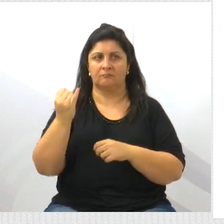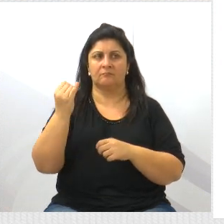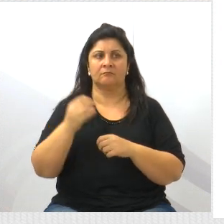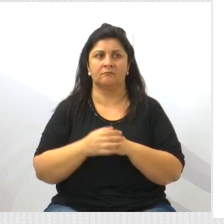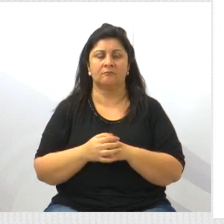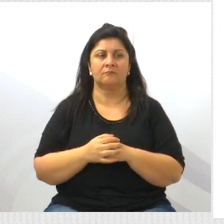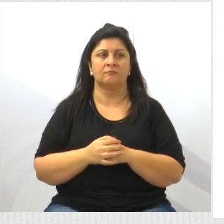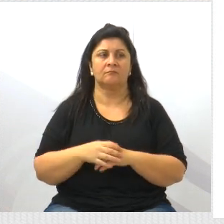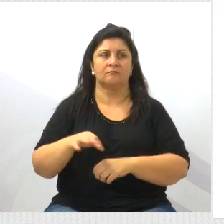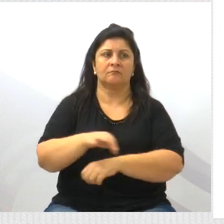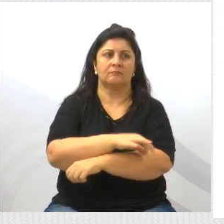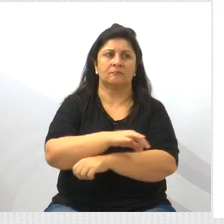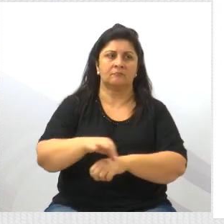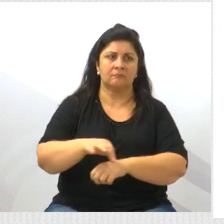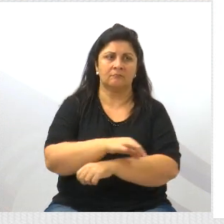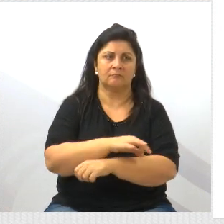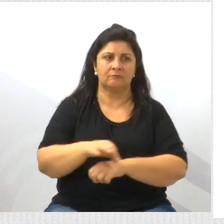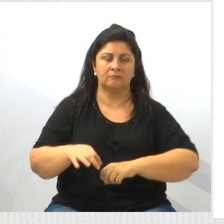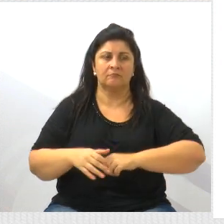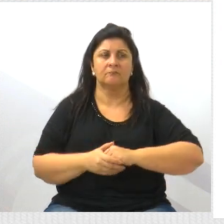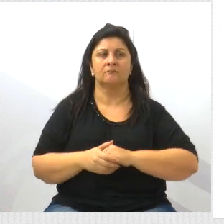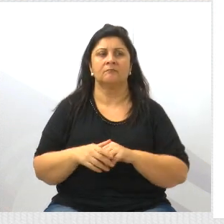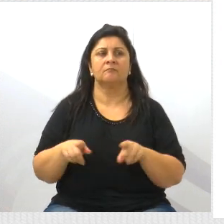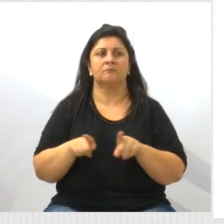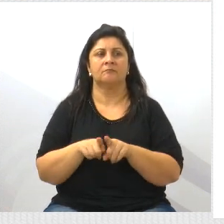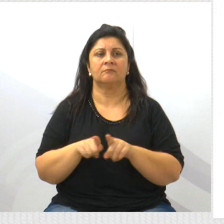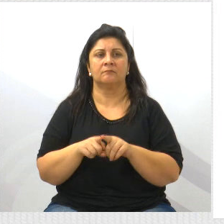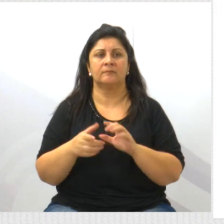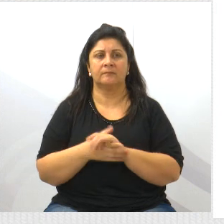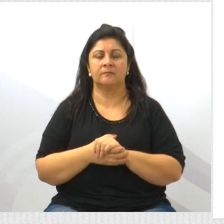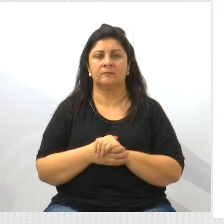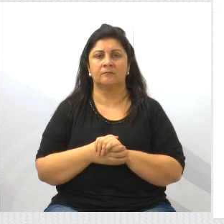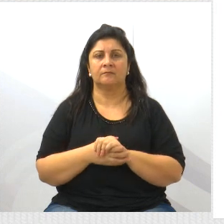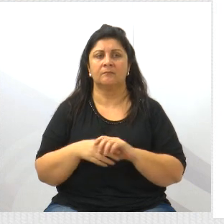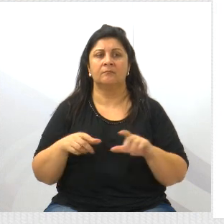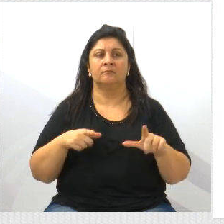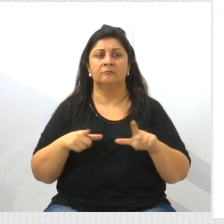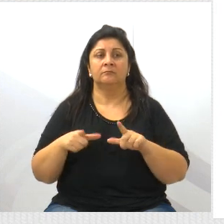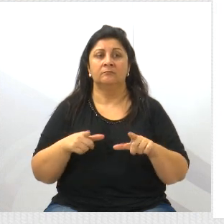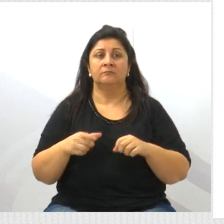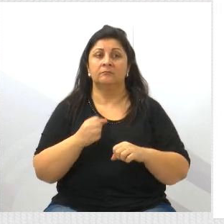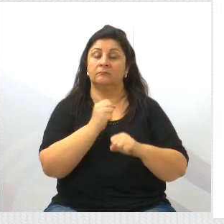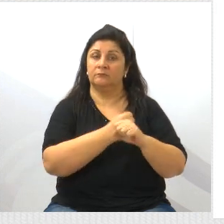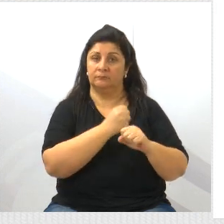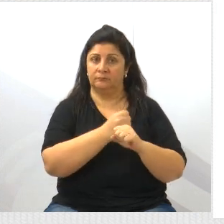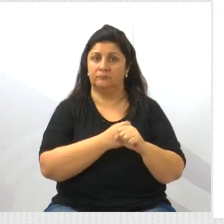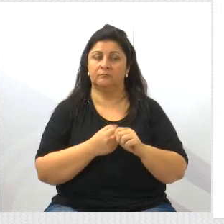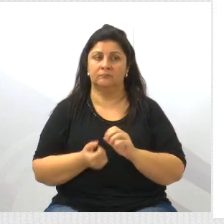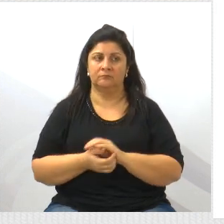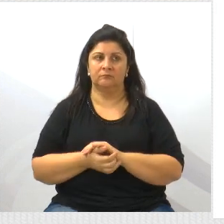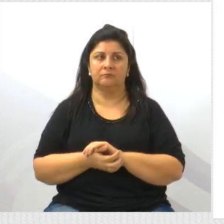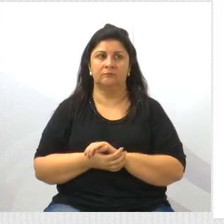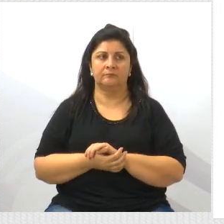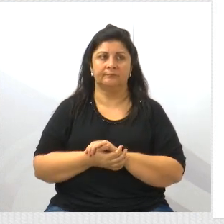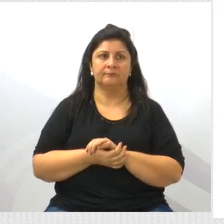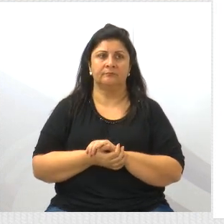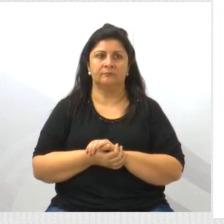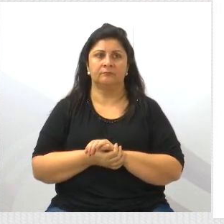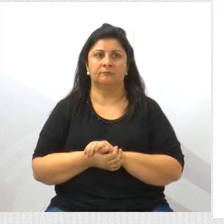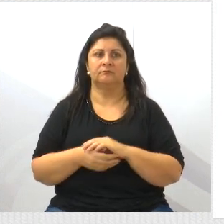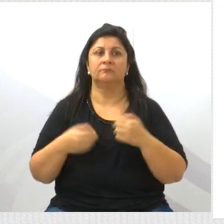Engenheiros e Arquitetos, Sindicato de Trabalhadores da Construção Civil. Esse que eu deixei grifadinho é o motivo das